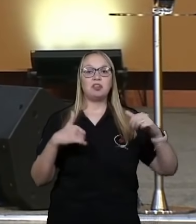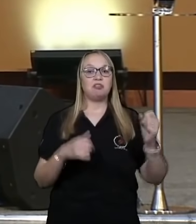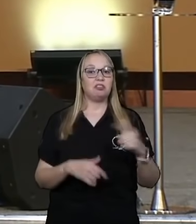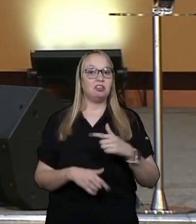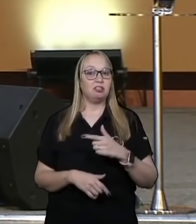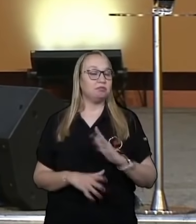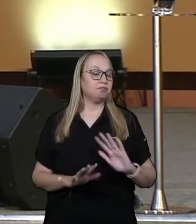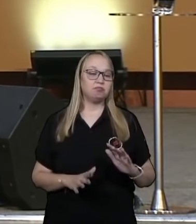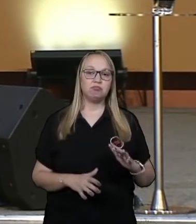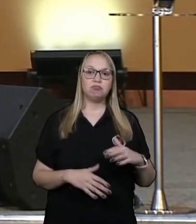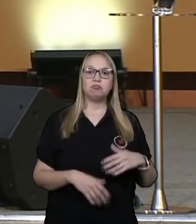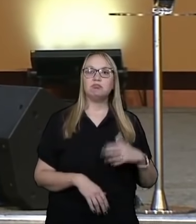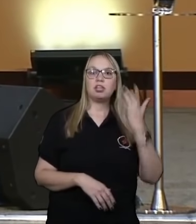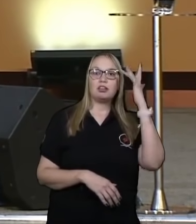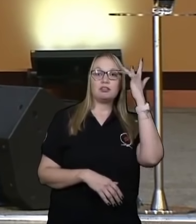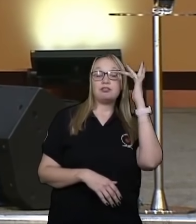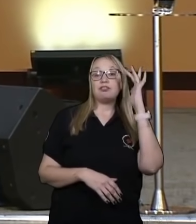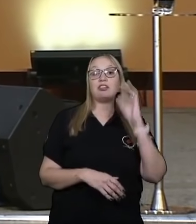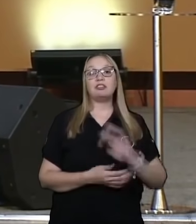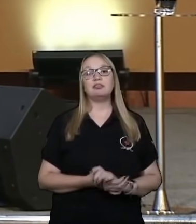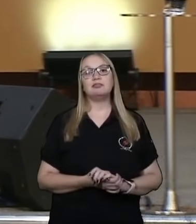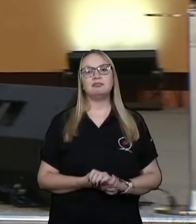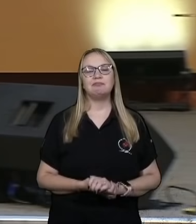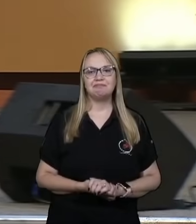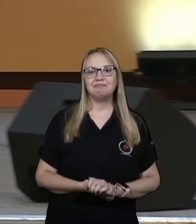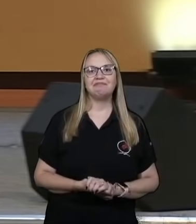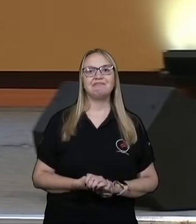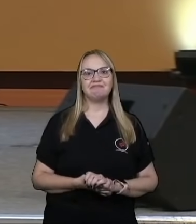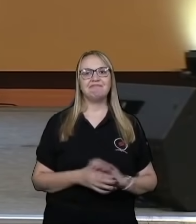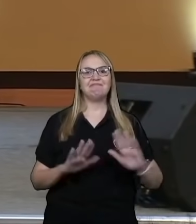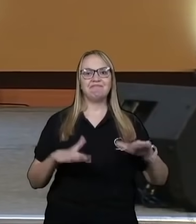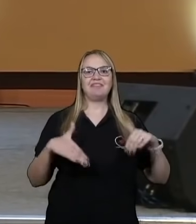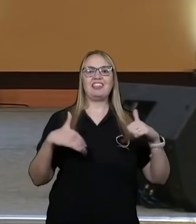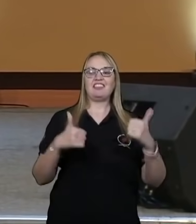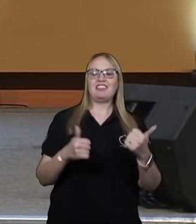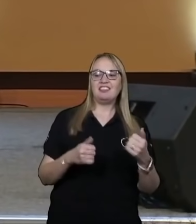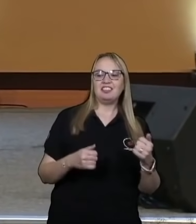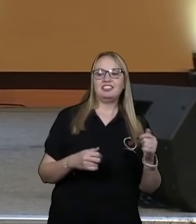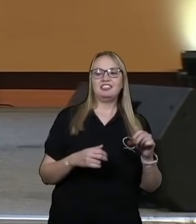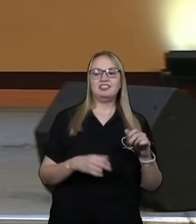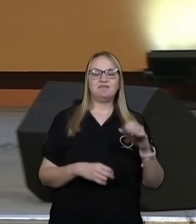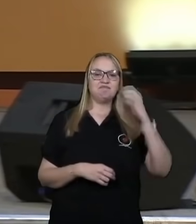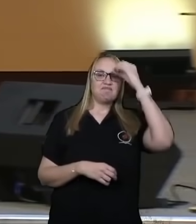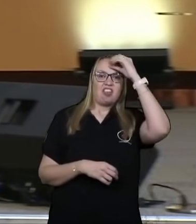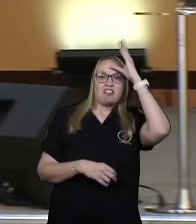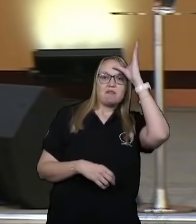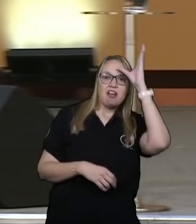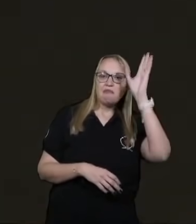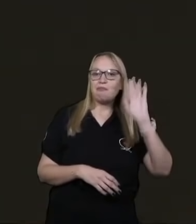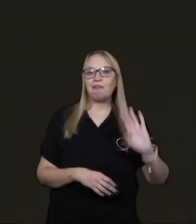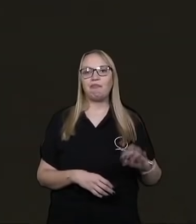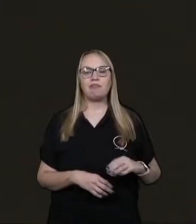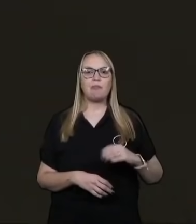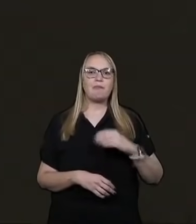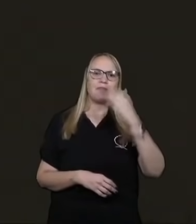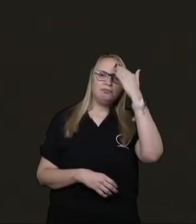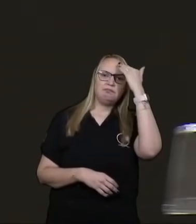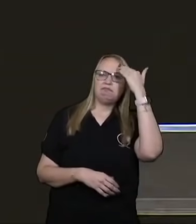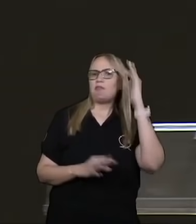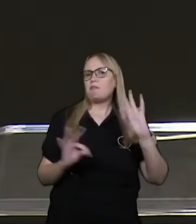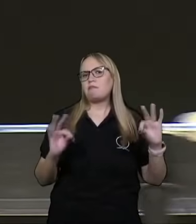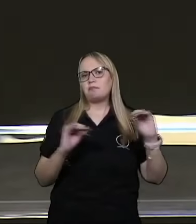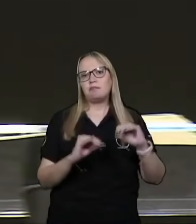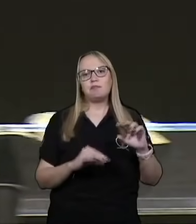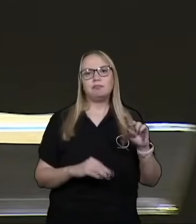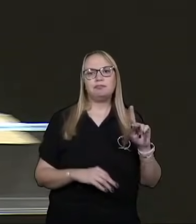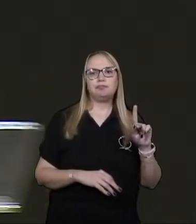né para você achar que é o dono da última coca-cola do deserto não é para você piorar sua